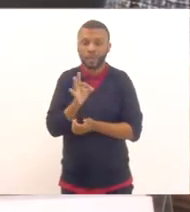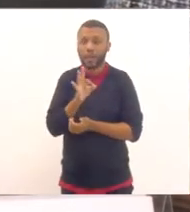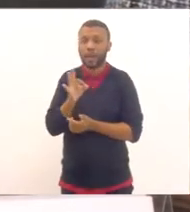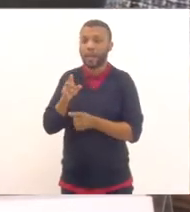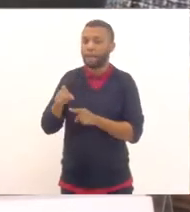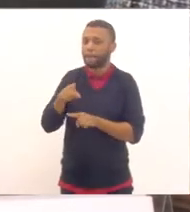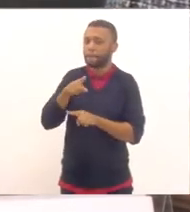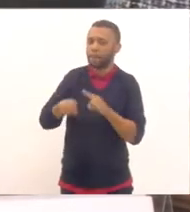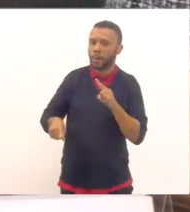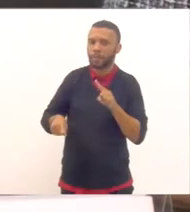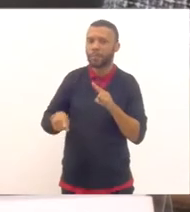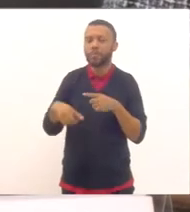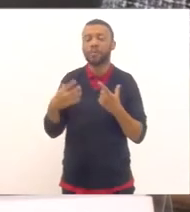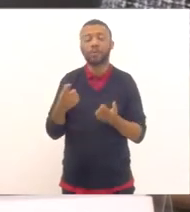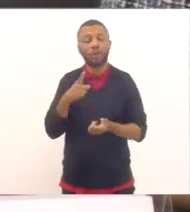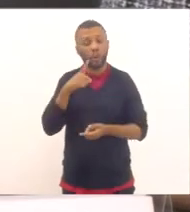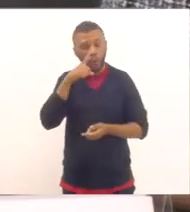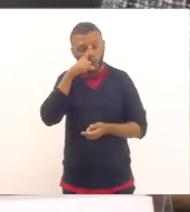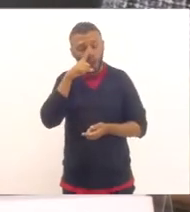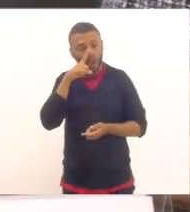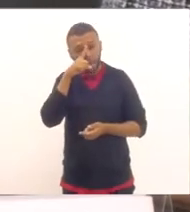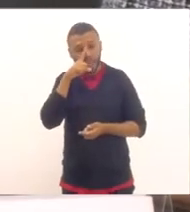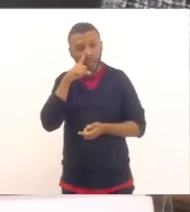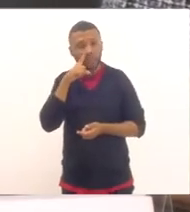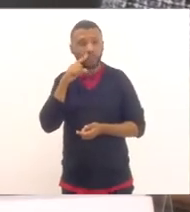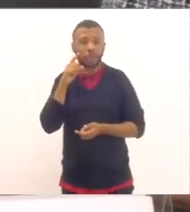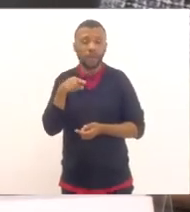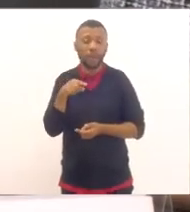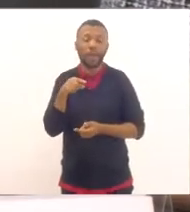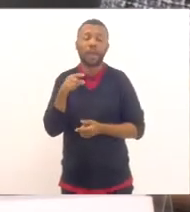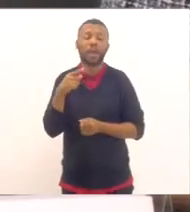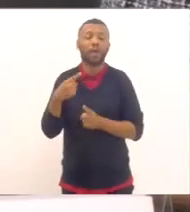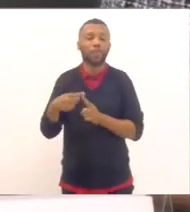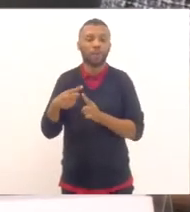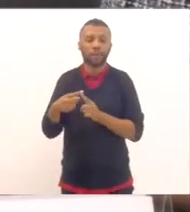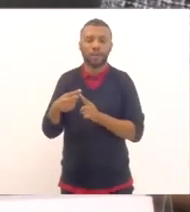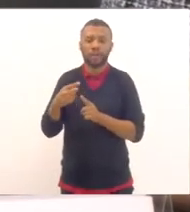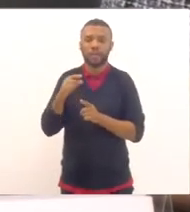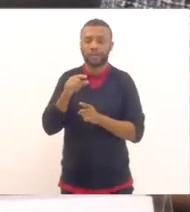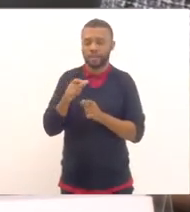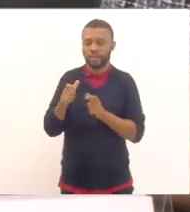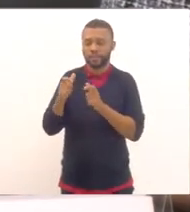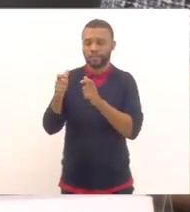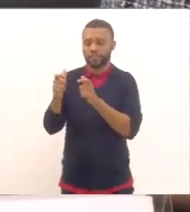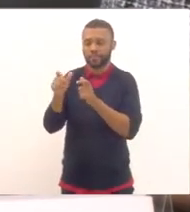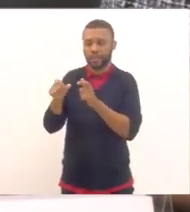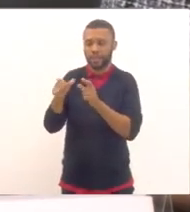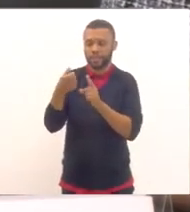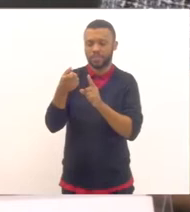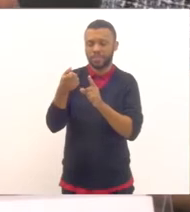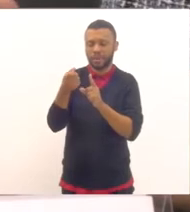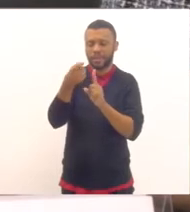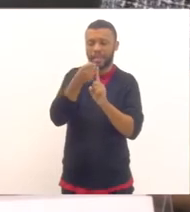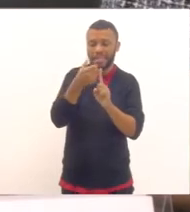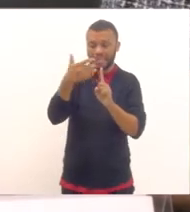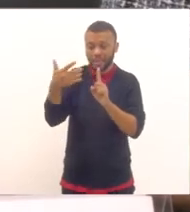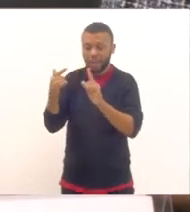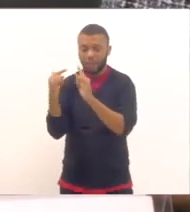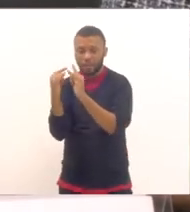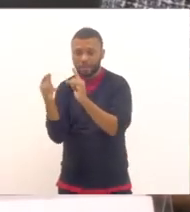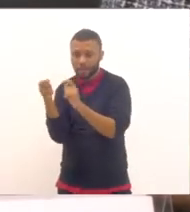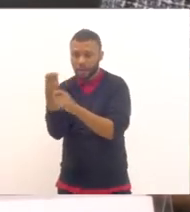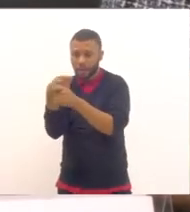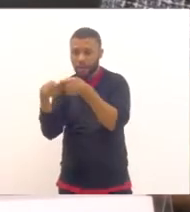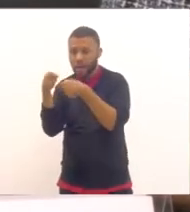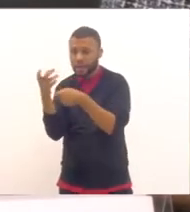eu o risco é porque eu mais seca dentro numa concessão que é um